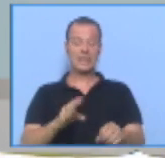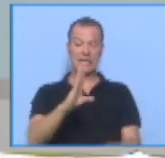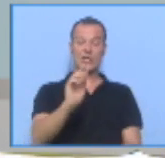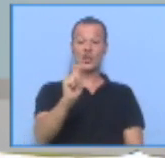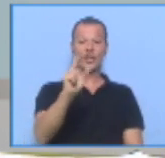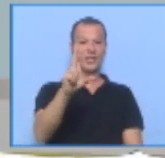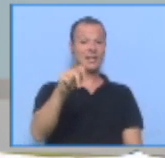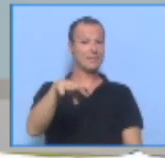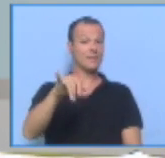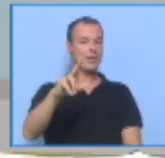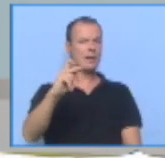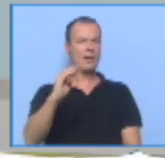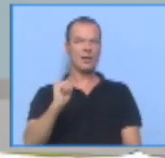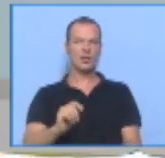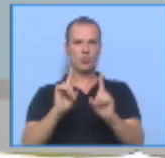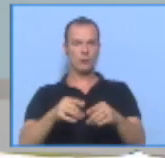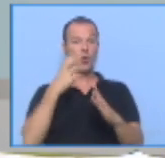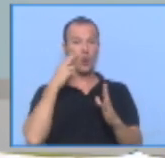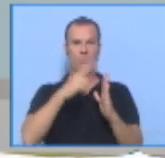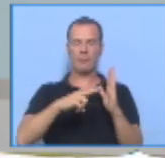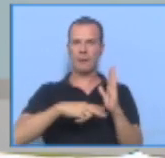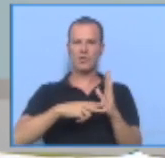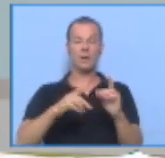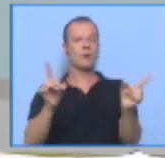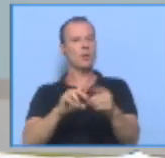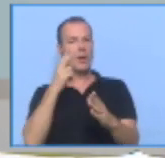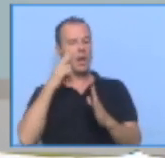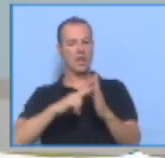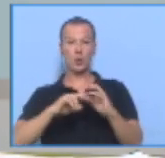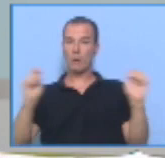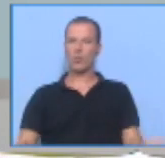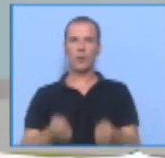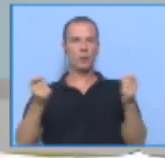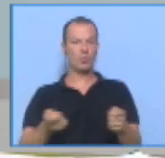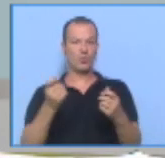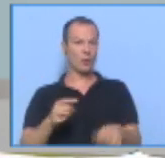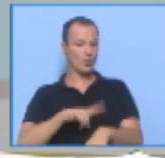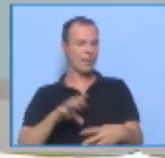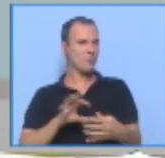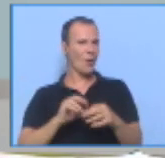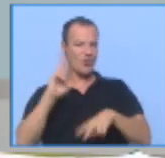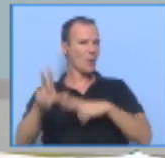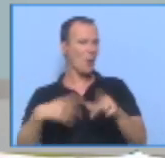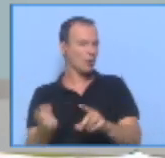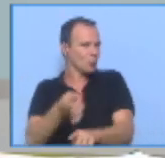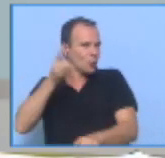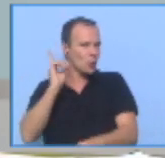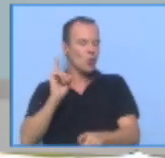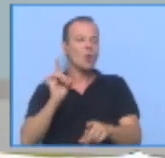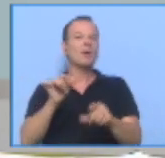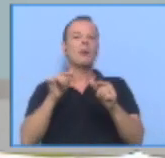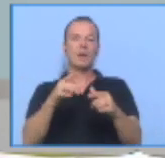Jeremias, que entrou com uma leitura que não era a leitura popular do seu tempo, que não era a leitura da moda, que traz novos dados